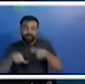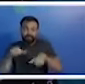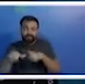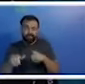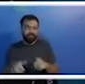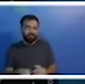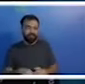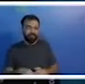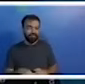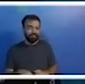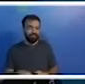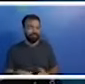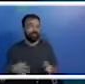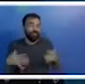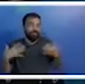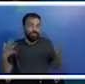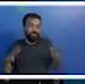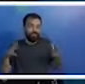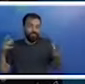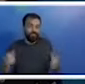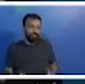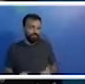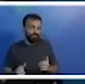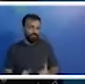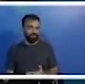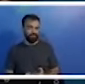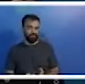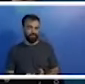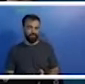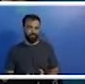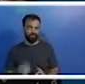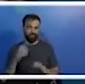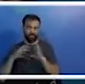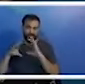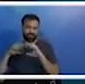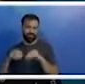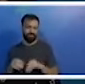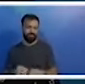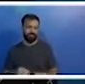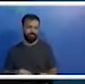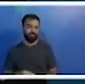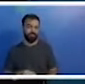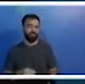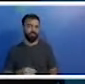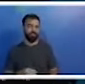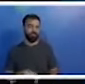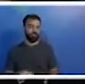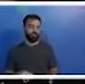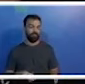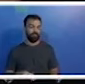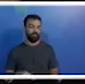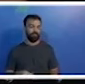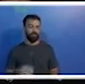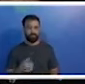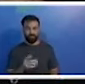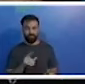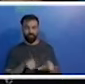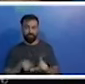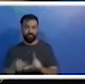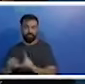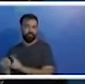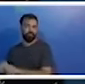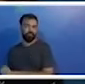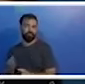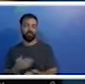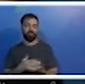automaticamente nós fazemos gestos Isso é uma forma de comunicação Então vamos escrever a palavra alegria chamamos as letrinhas